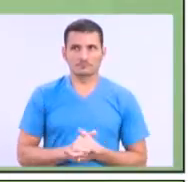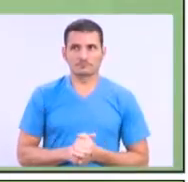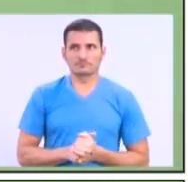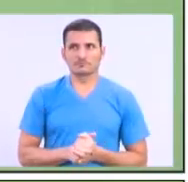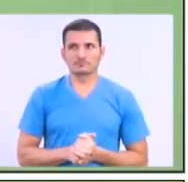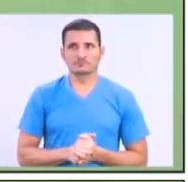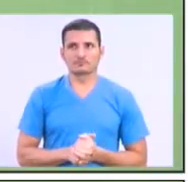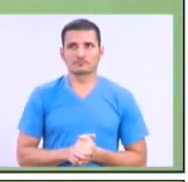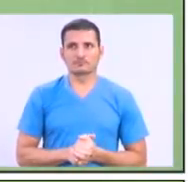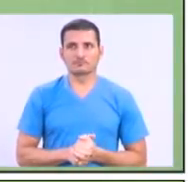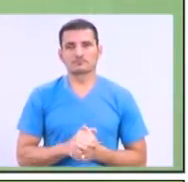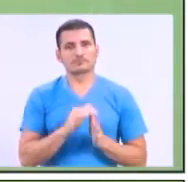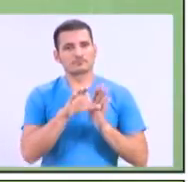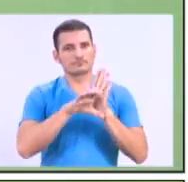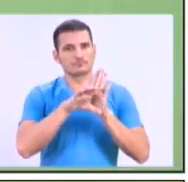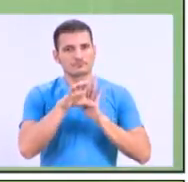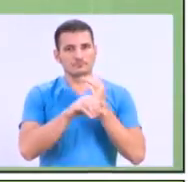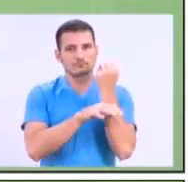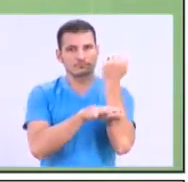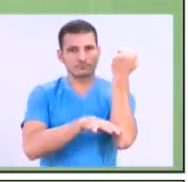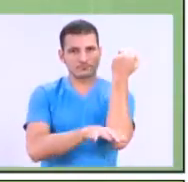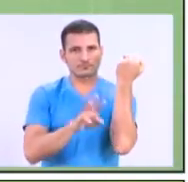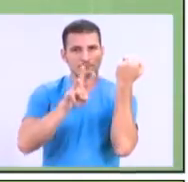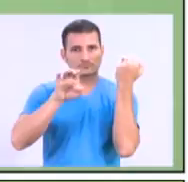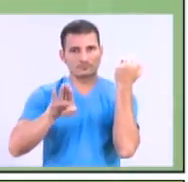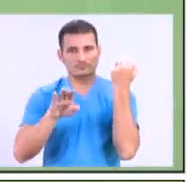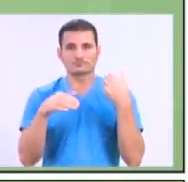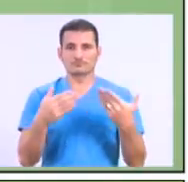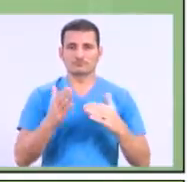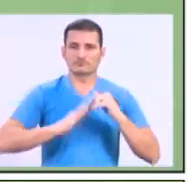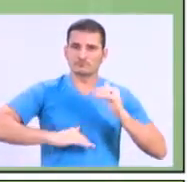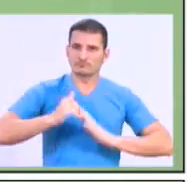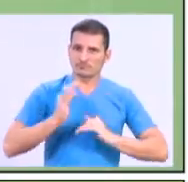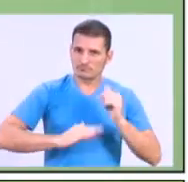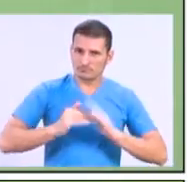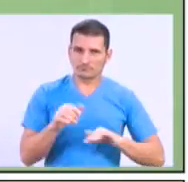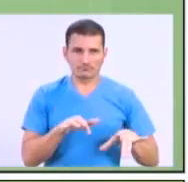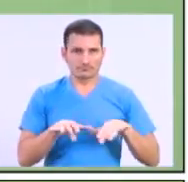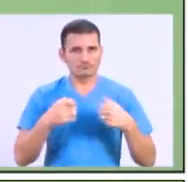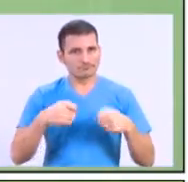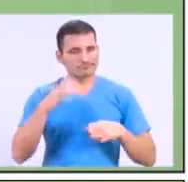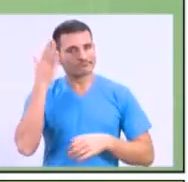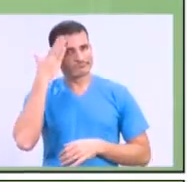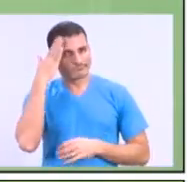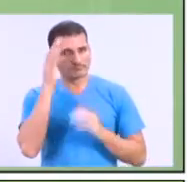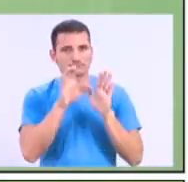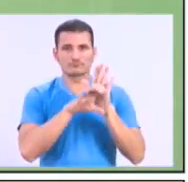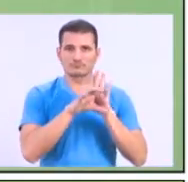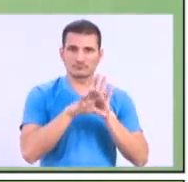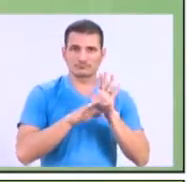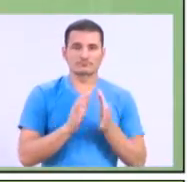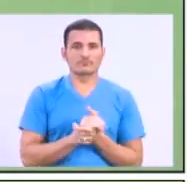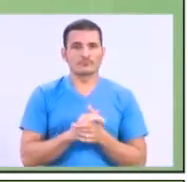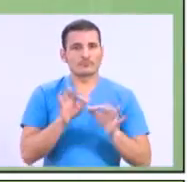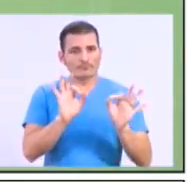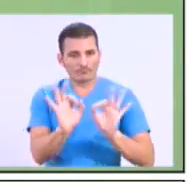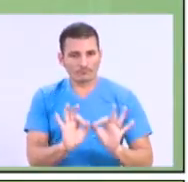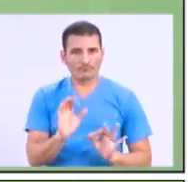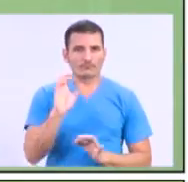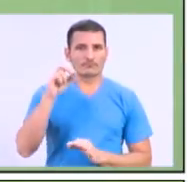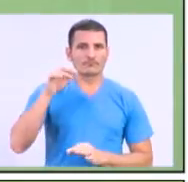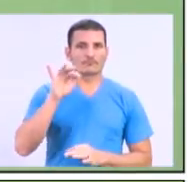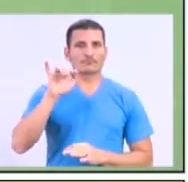Conceituar basicamente servidor web, então o desenvolvedor tem que saber conceituar isso, configurar